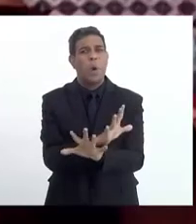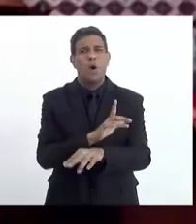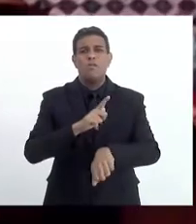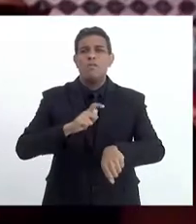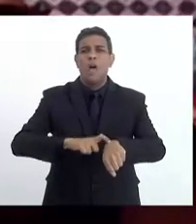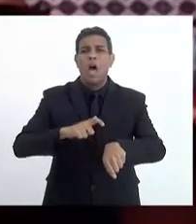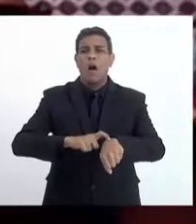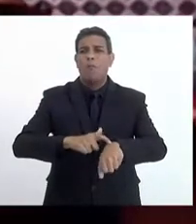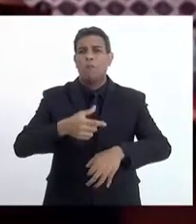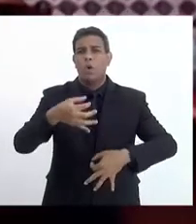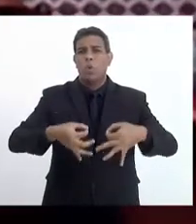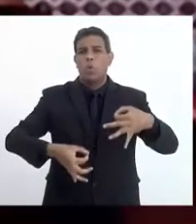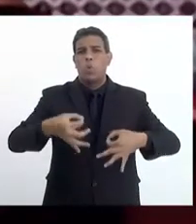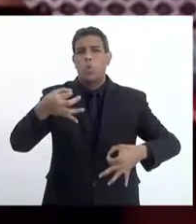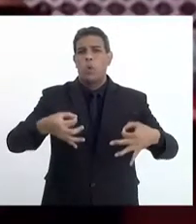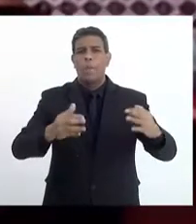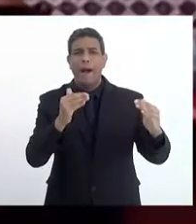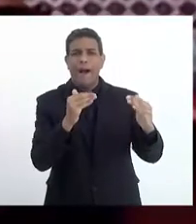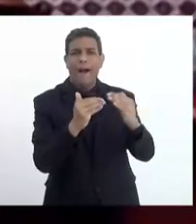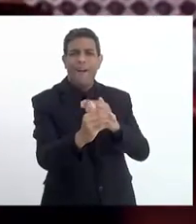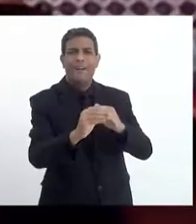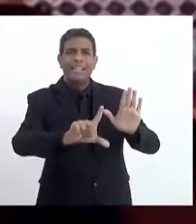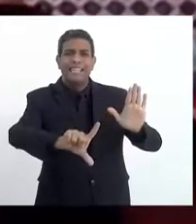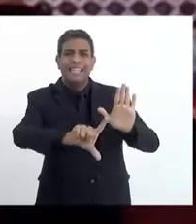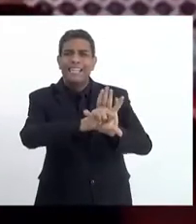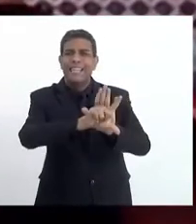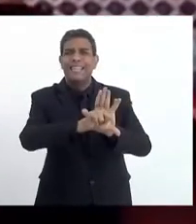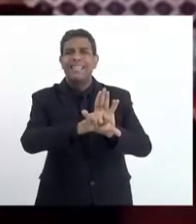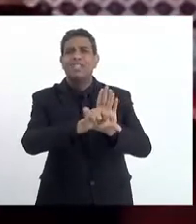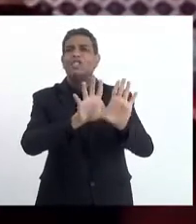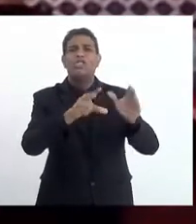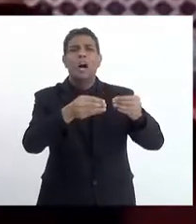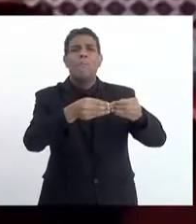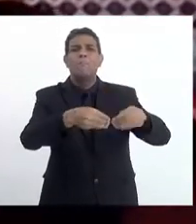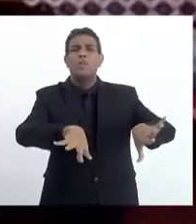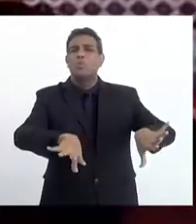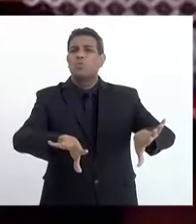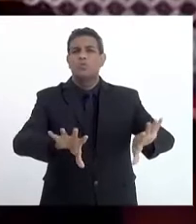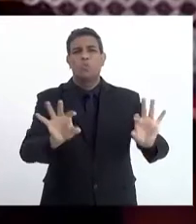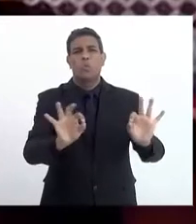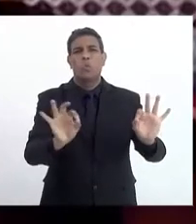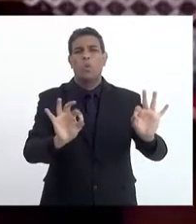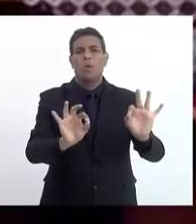Exatamente. A minha divergência vai nesse sentido de